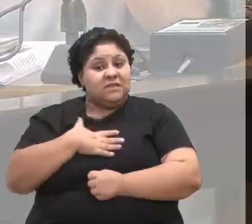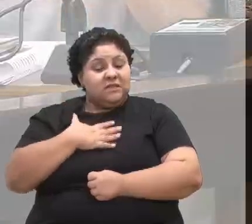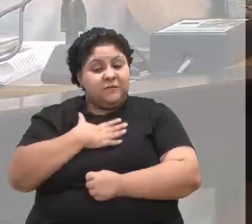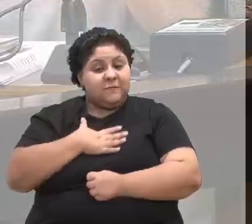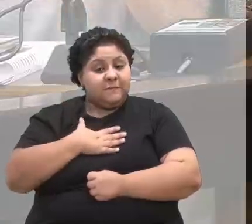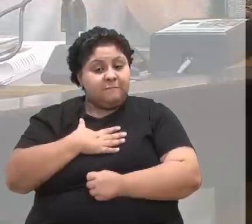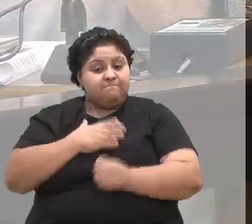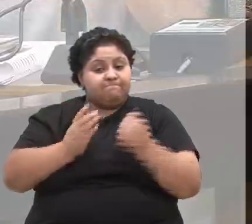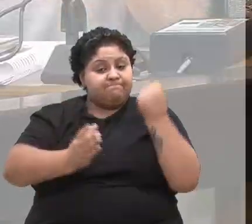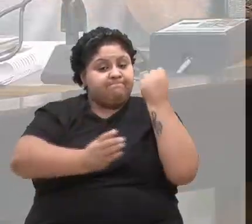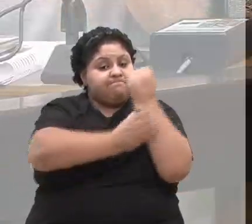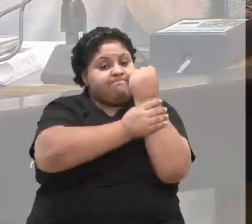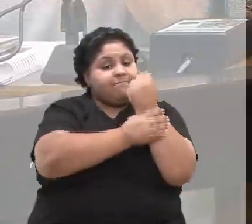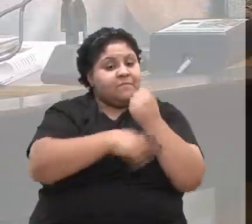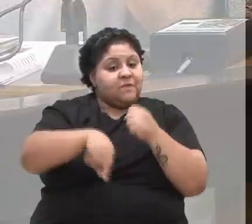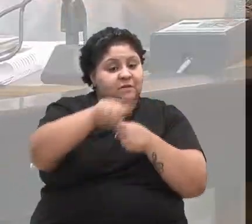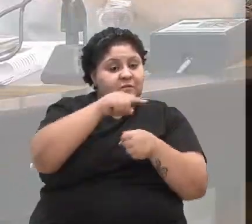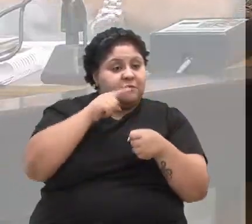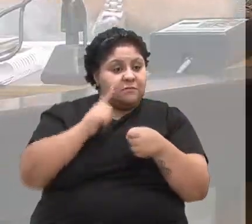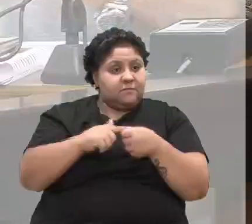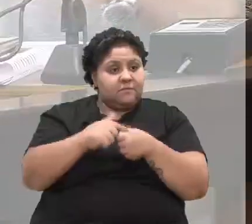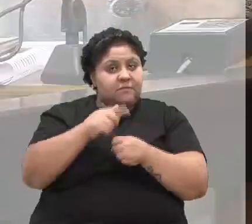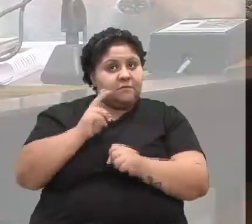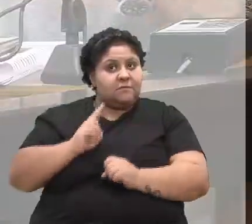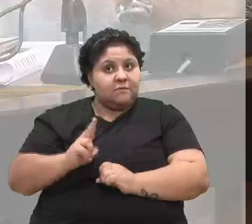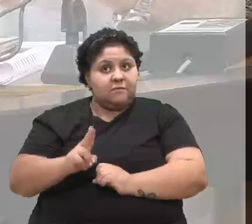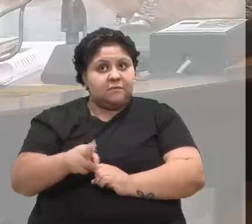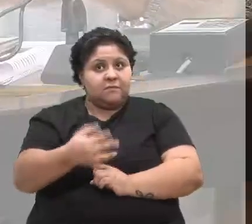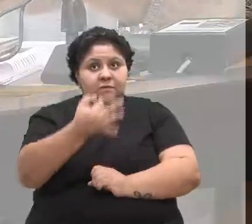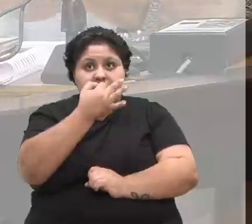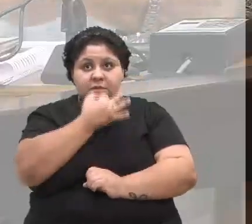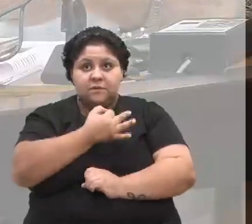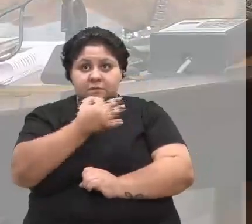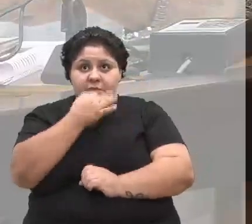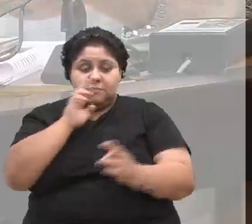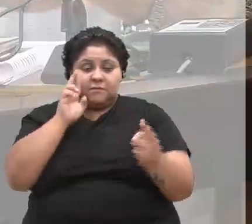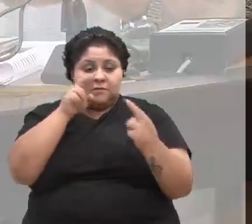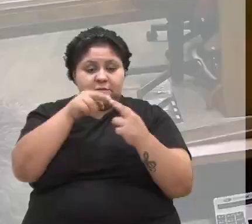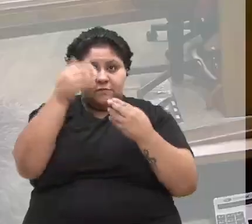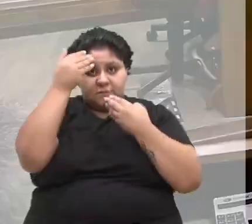vamos garantir com que a nossa cidade seja sempre aquela Caxias do Sul de referência. Obrigado.